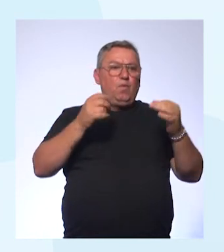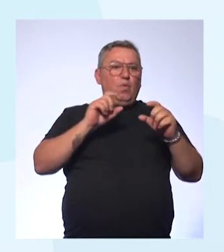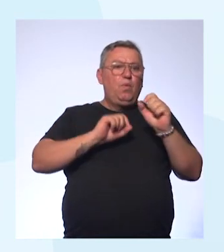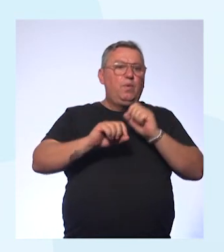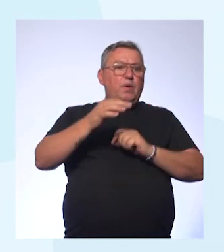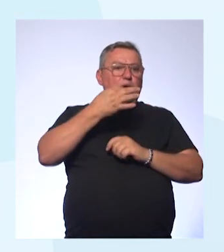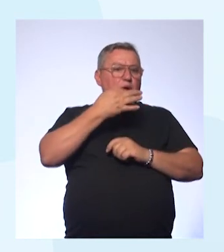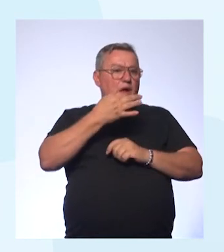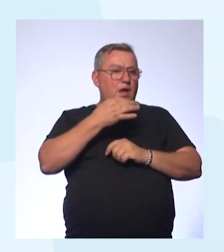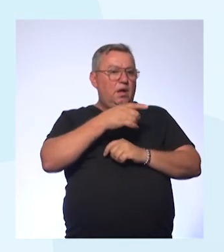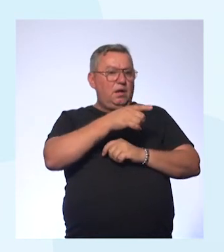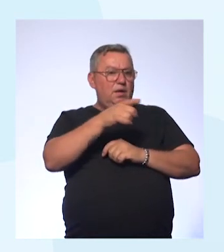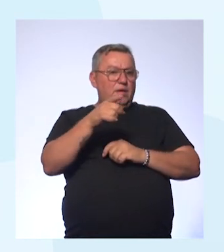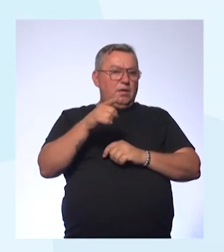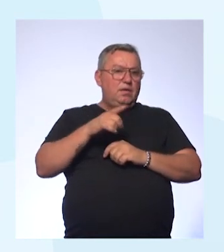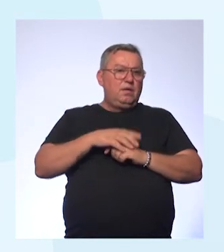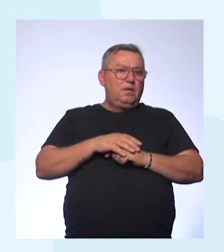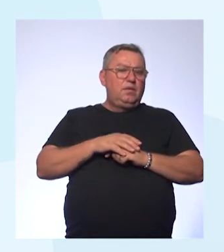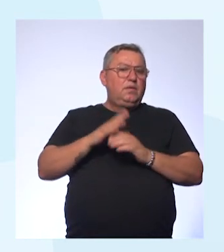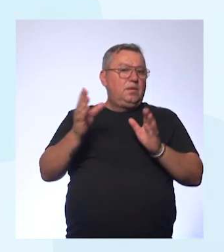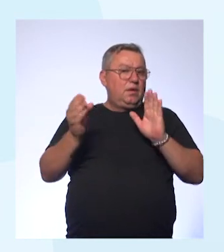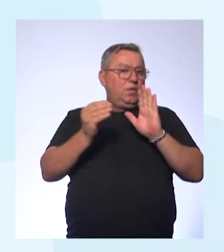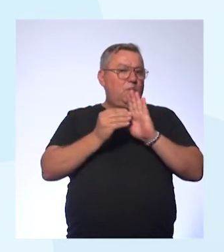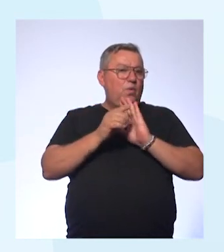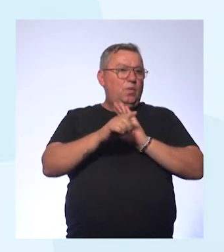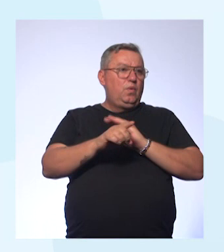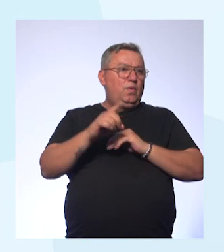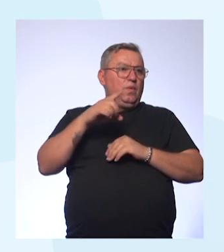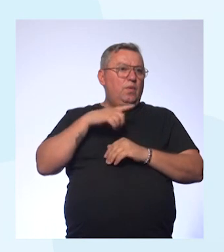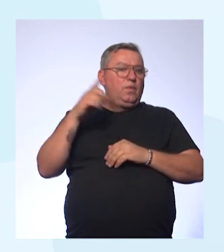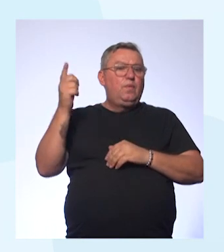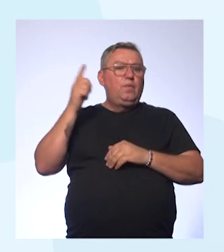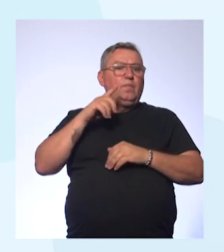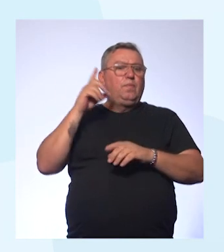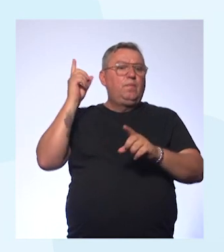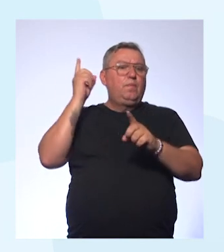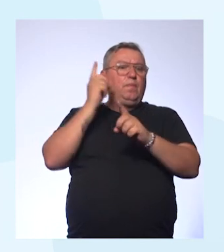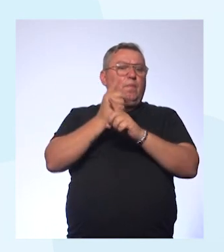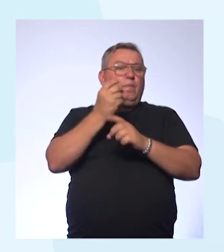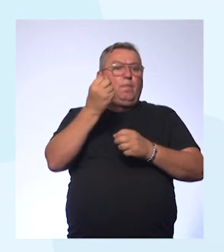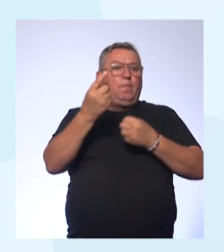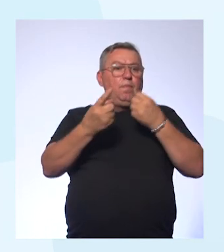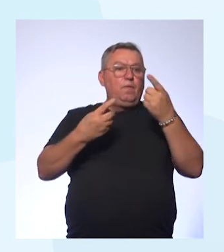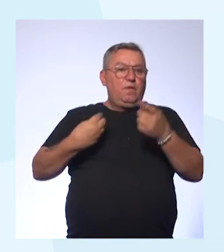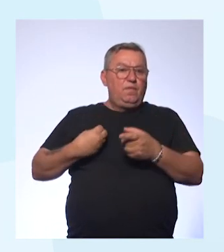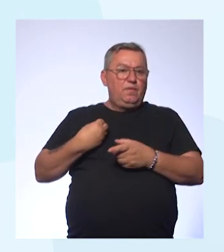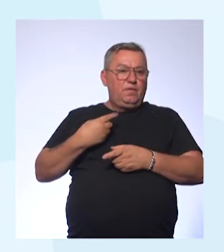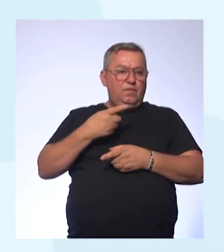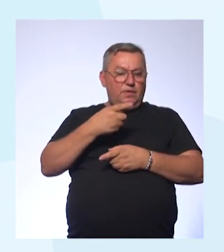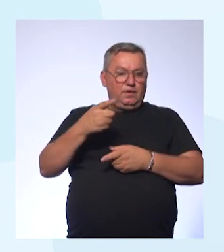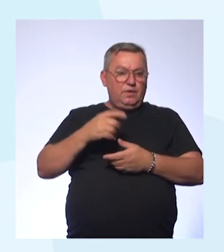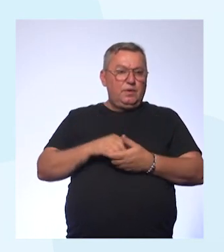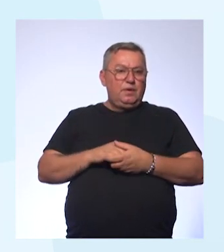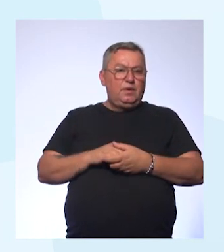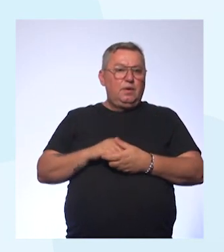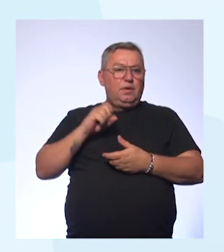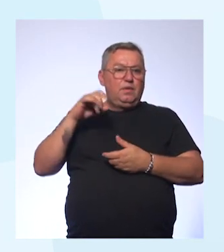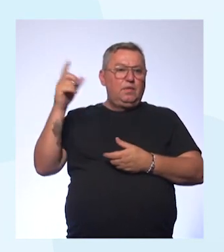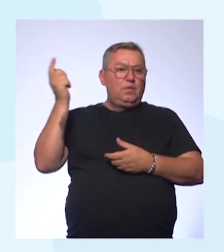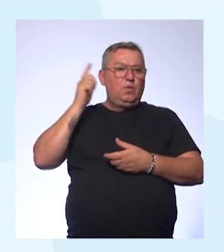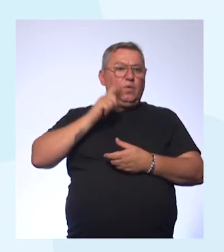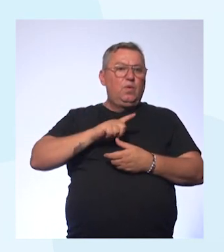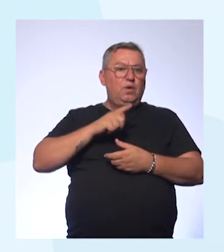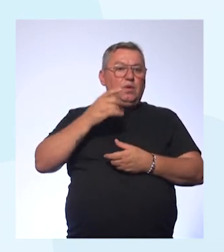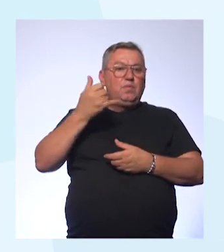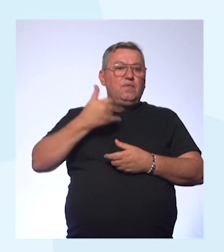que vocês, né, o que a gente está colocando aí. Você consegue identificar algum ser vivo nessa imagem? Se você